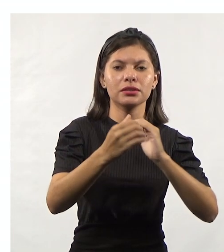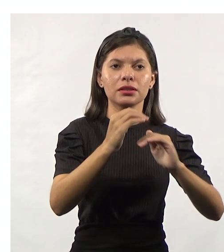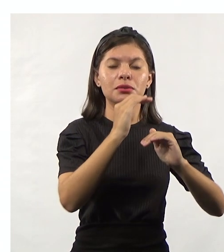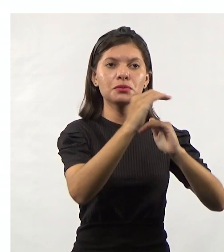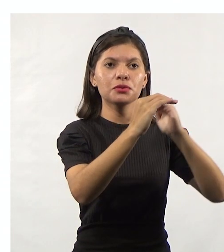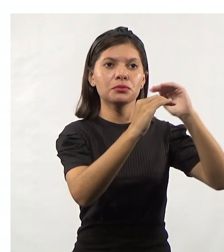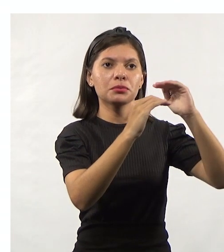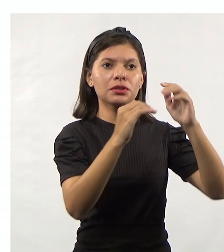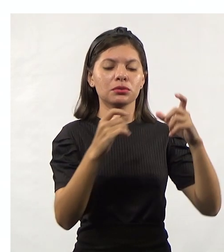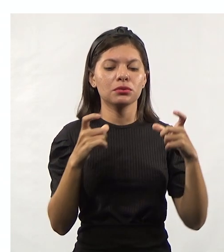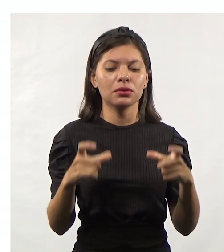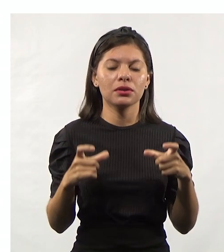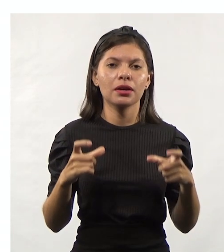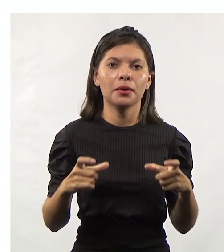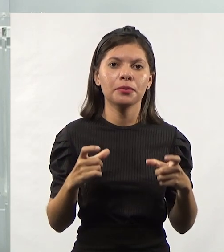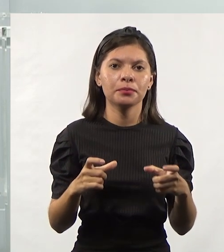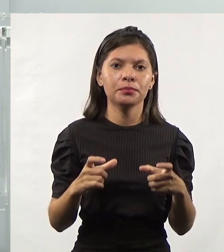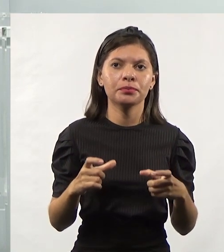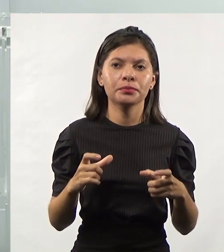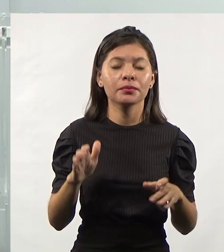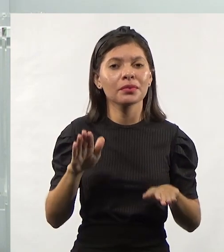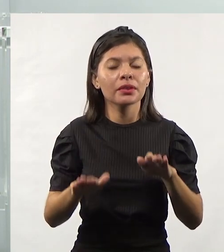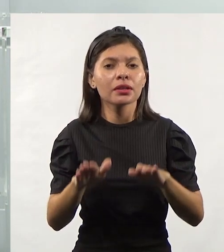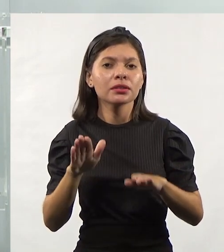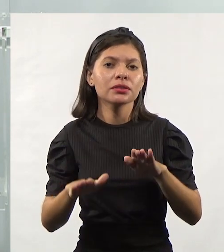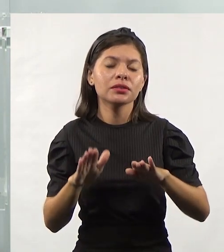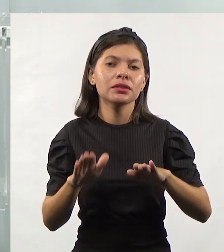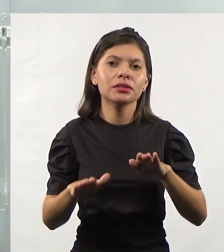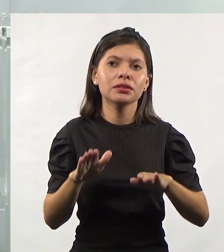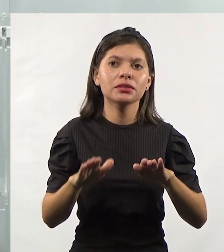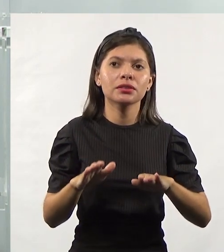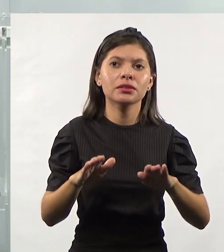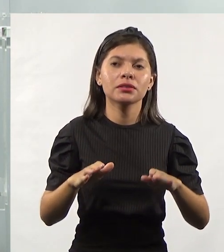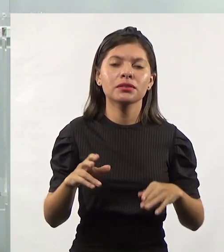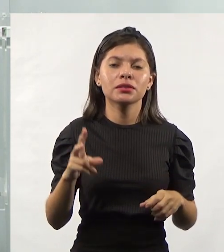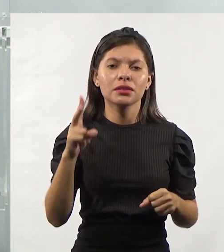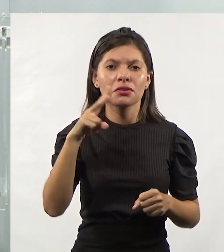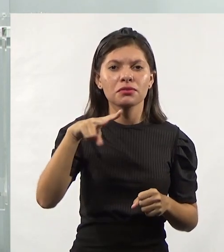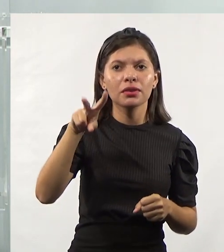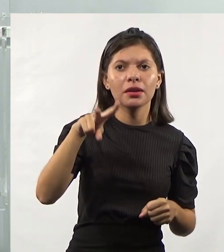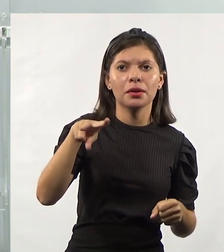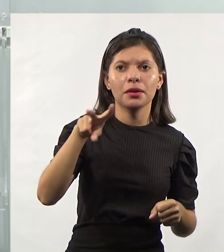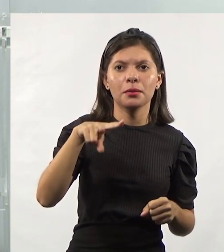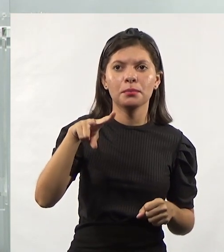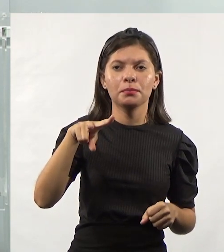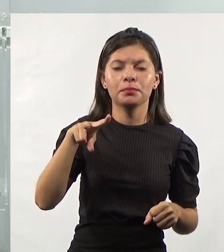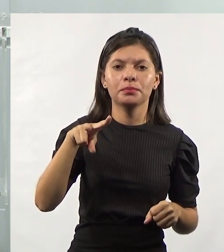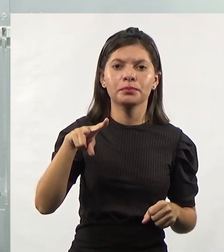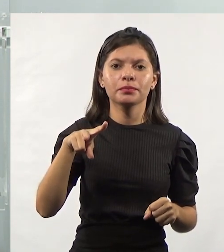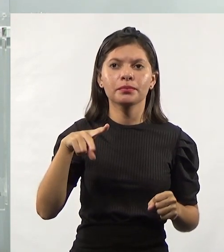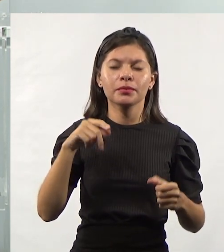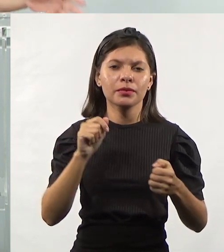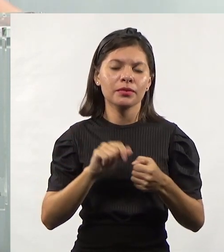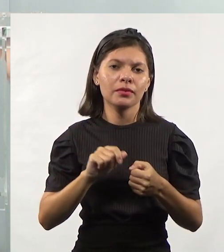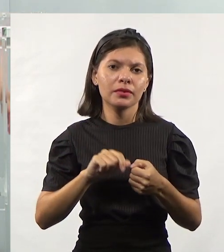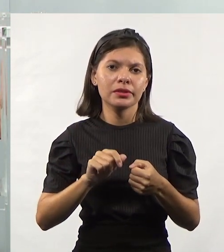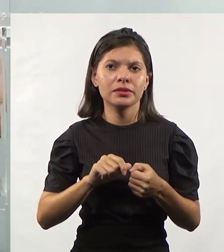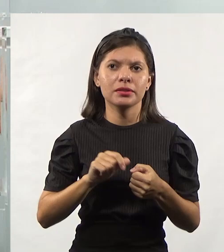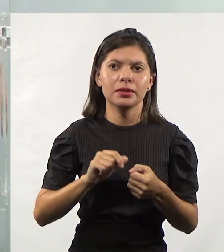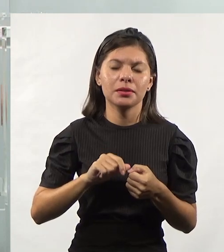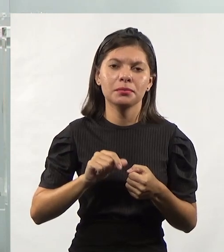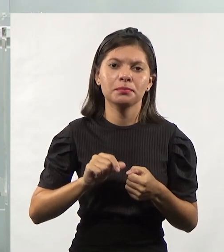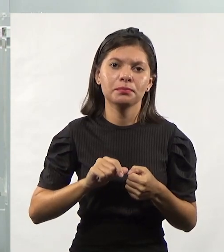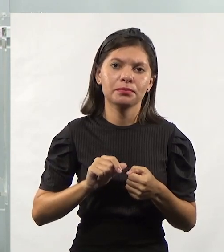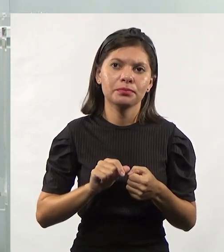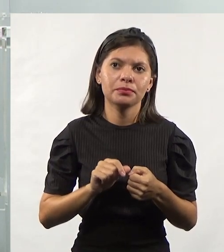local, né? É isso que a gente estava falando agora. Então, às vezes, você vê uma nova prática, uma forma de fazer fora